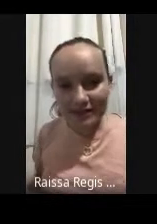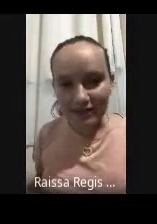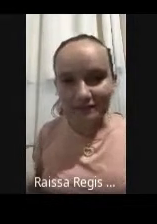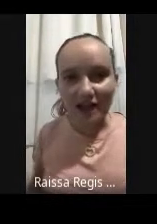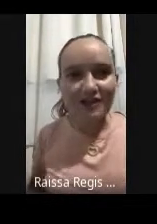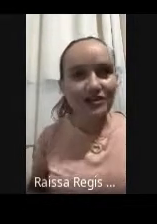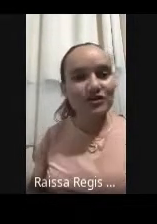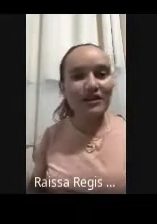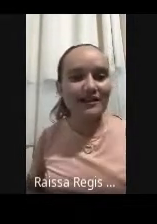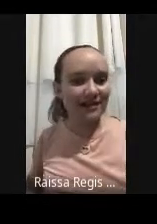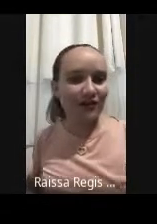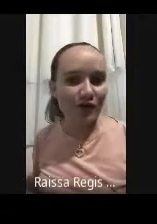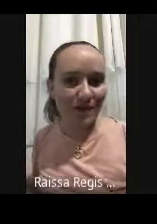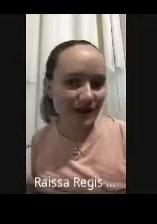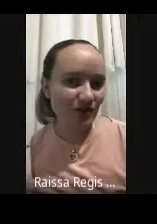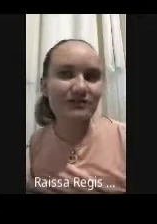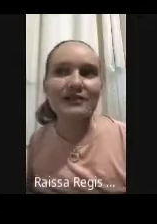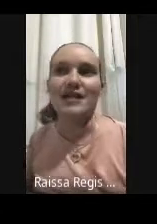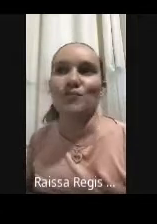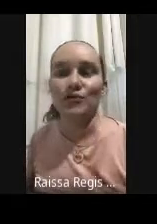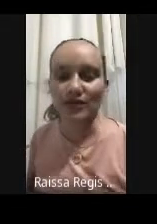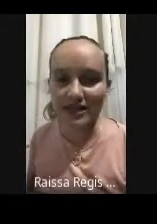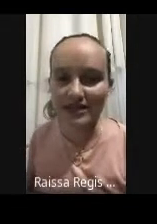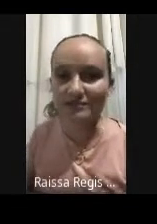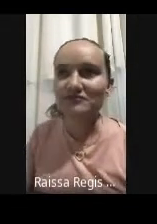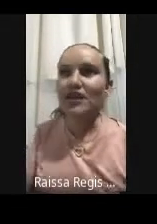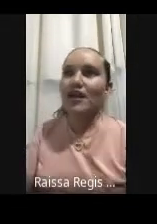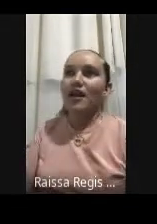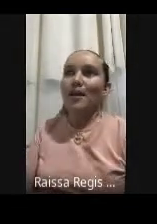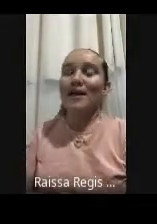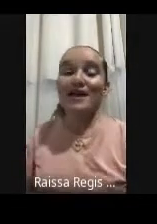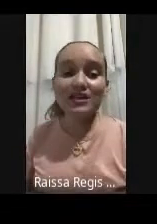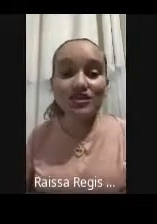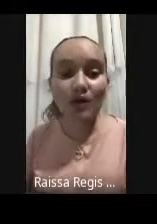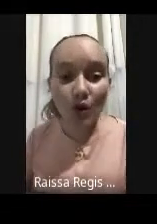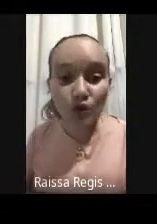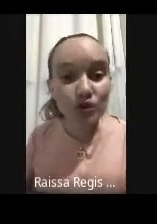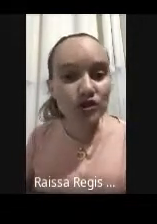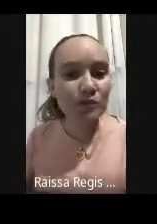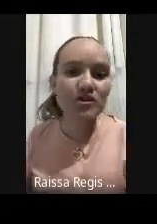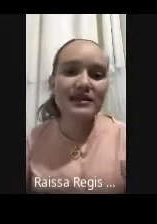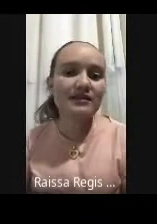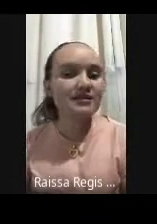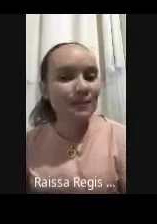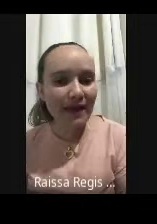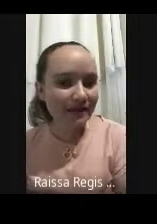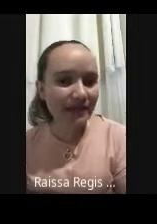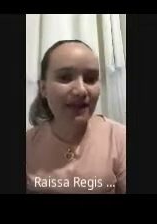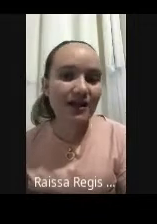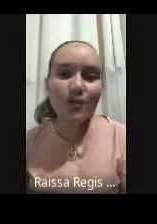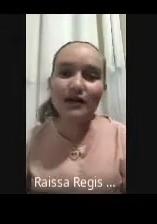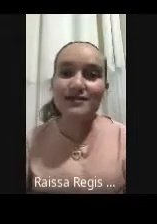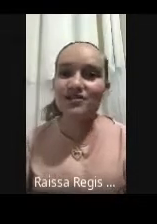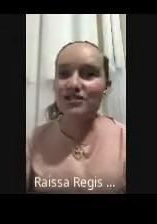E aí, assim, a gente hoje tem a escrita alfabética da língua portuguesa, mas a gente tem outros tipos de escritas também,